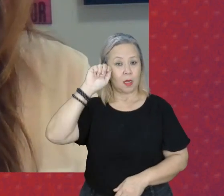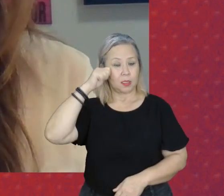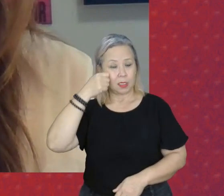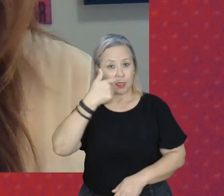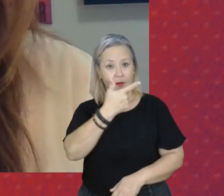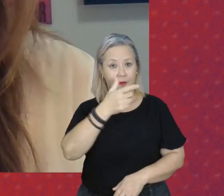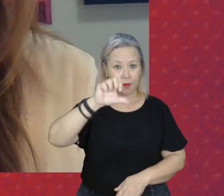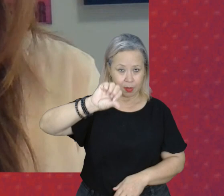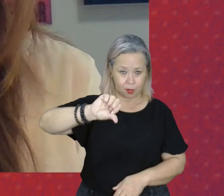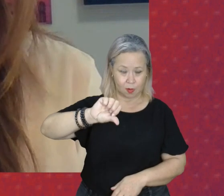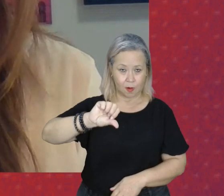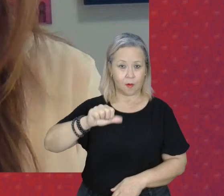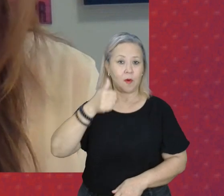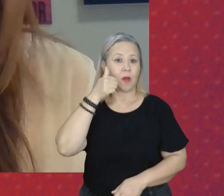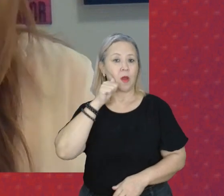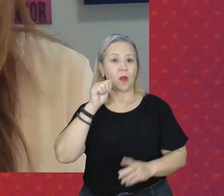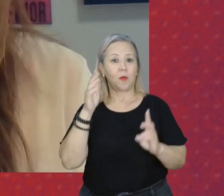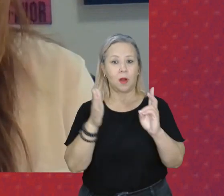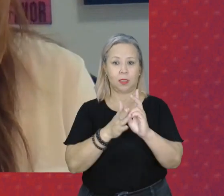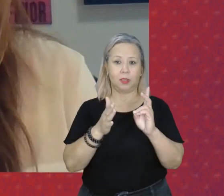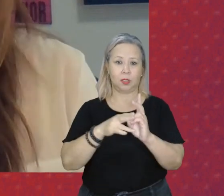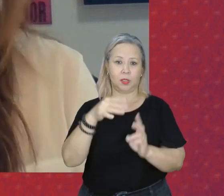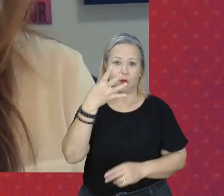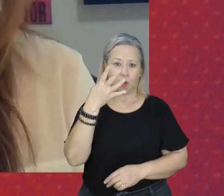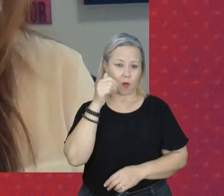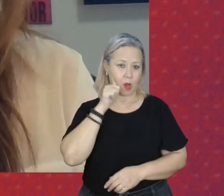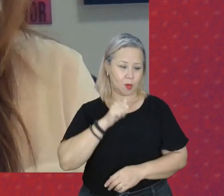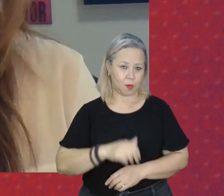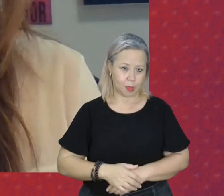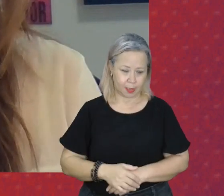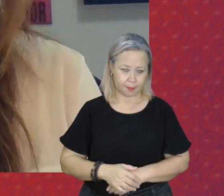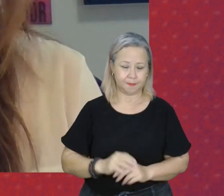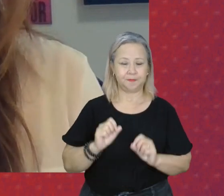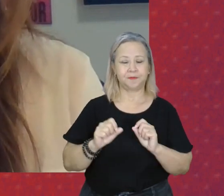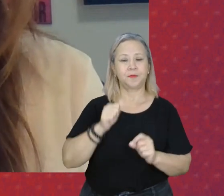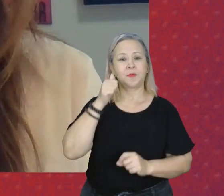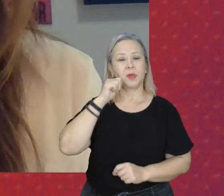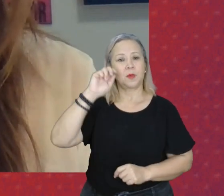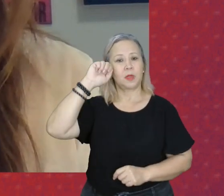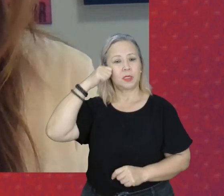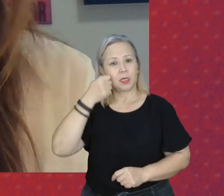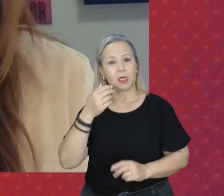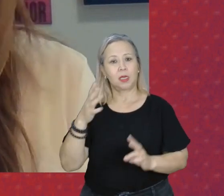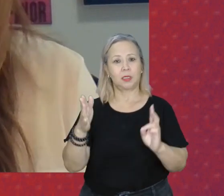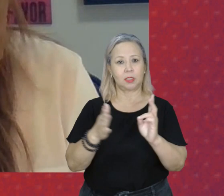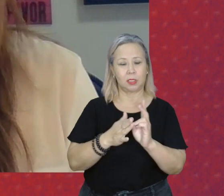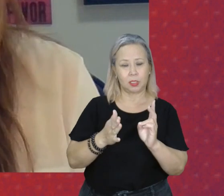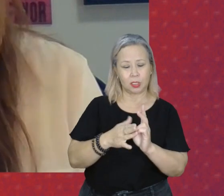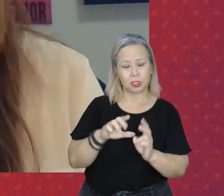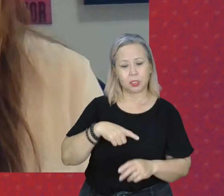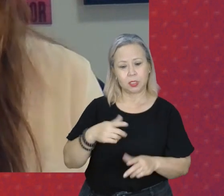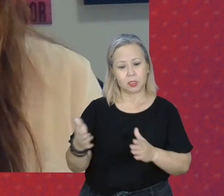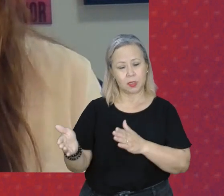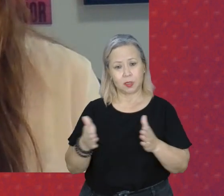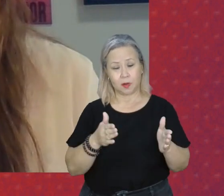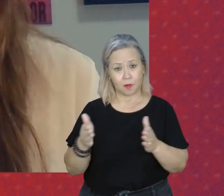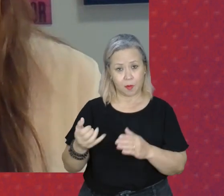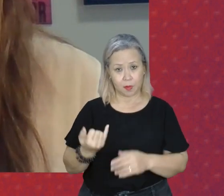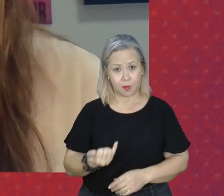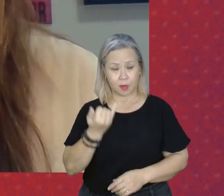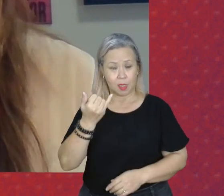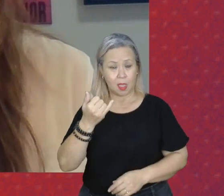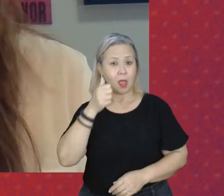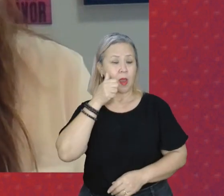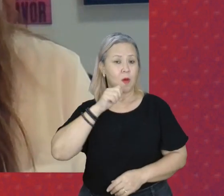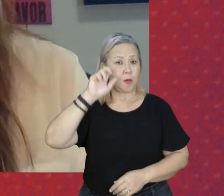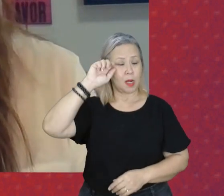e mulheres indígenas serão 4, né? Então, para as mulheres negras e indígenas houve um aumento importante, por exemplo, mulheres negras